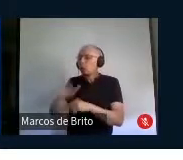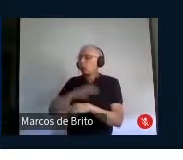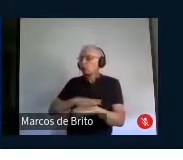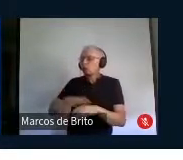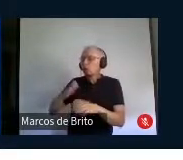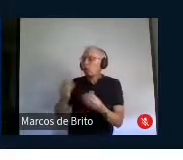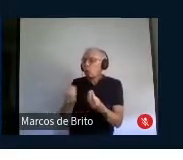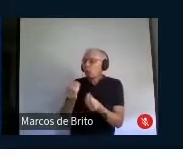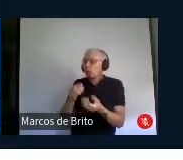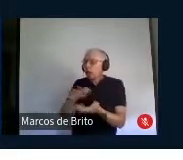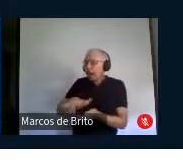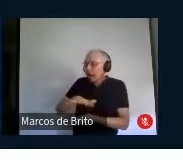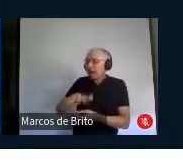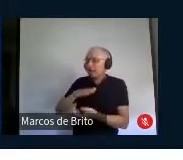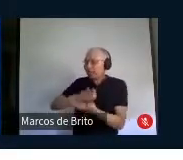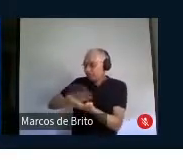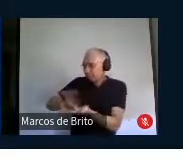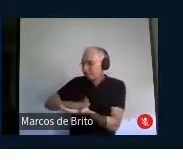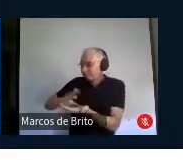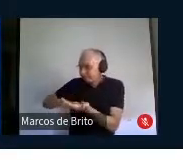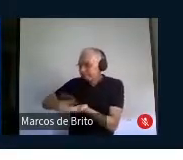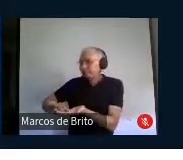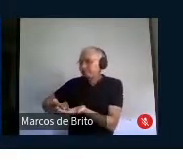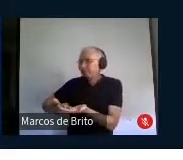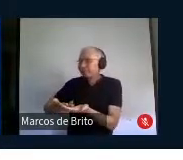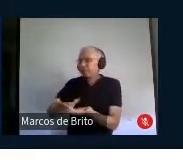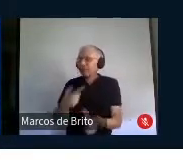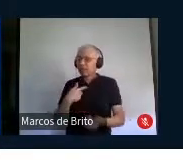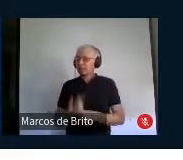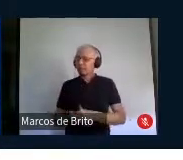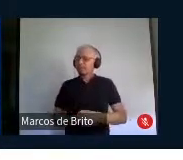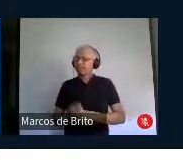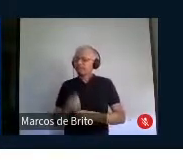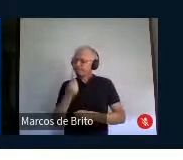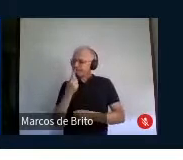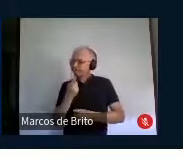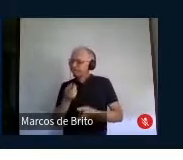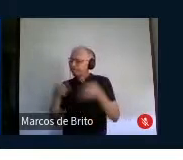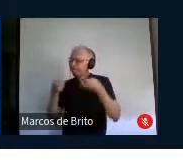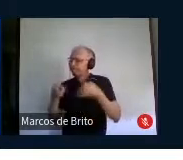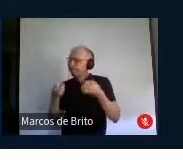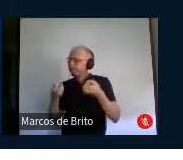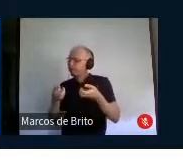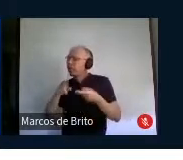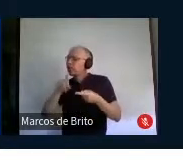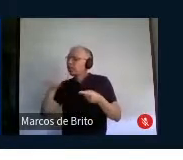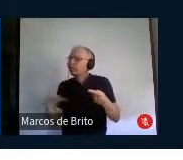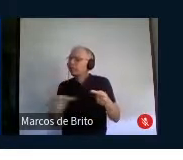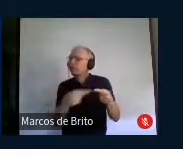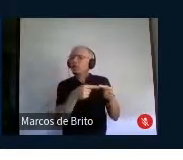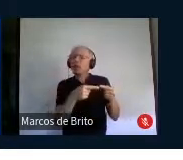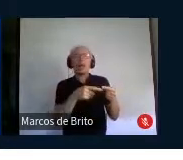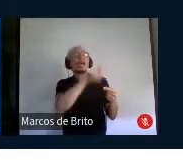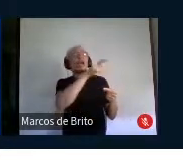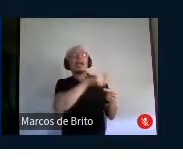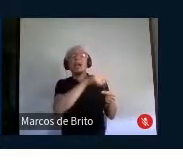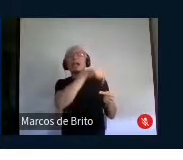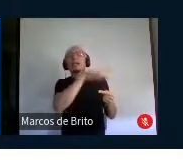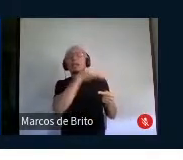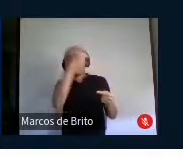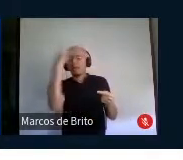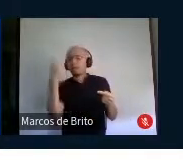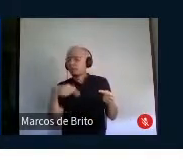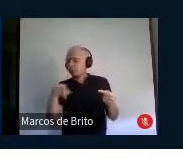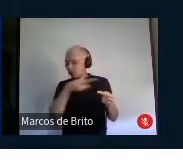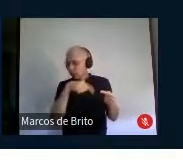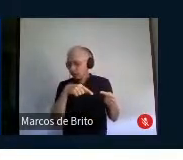pudessem nos identificar a quem, a que público esses cursos se destinam. Então, nós